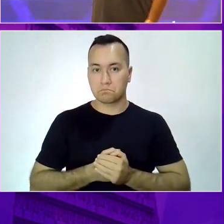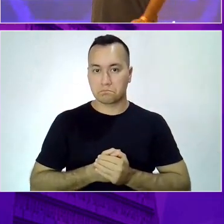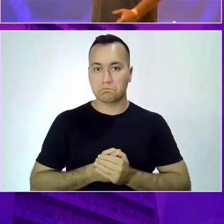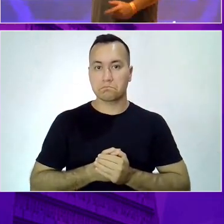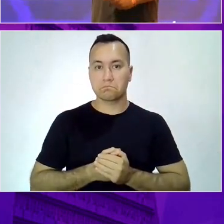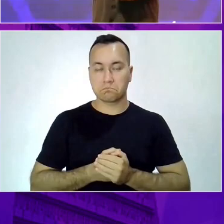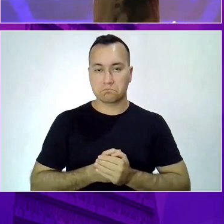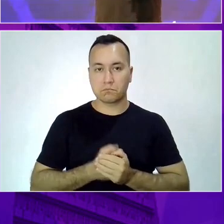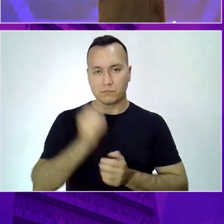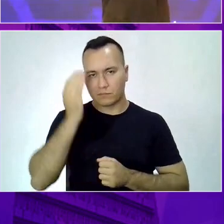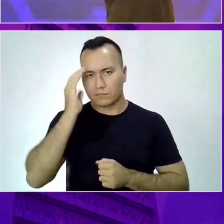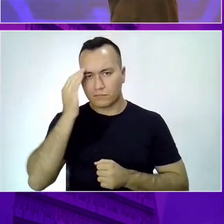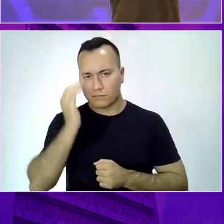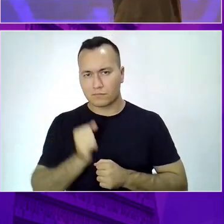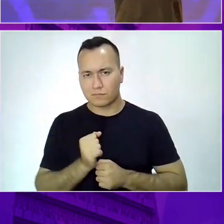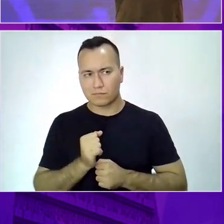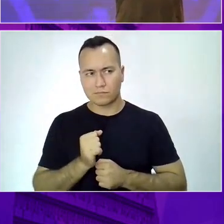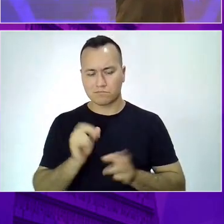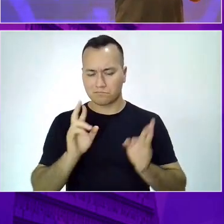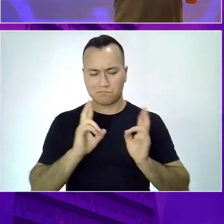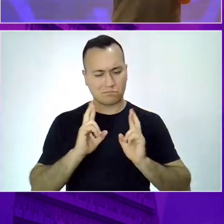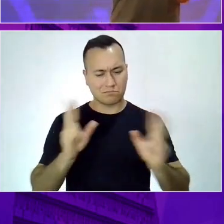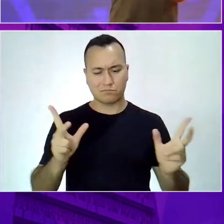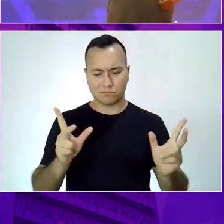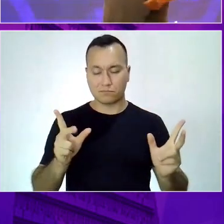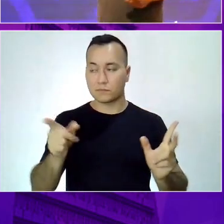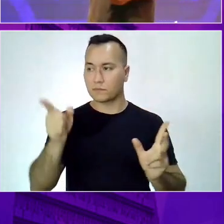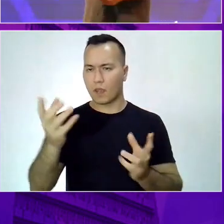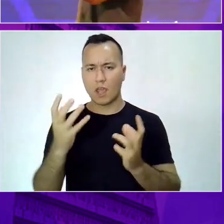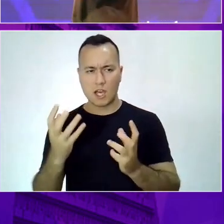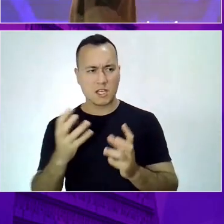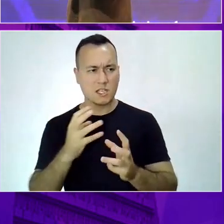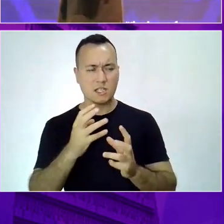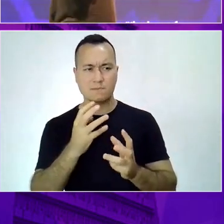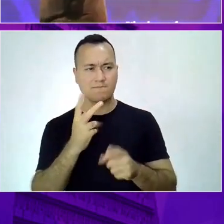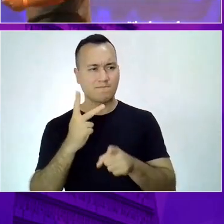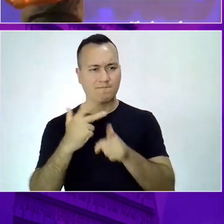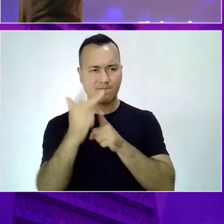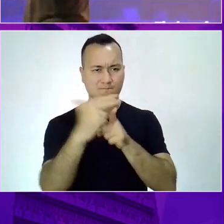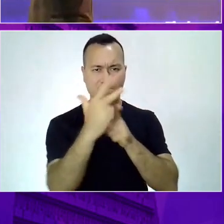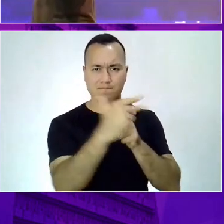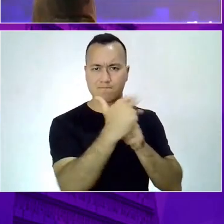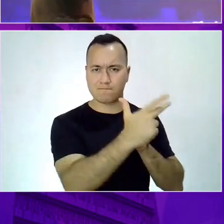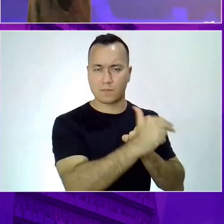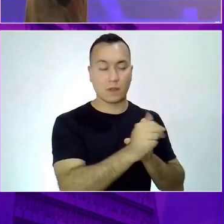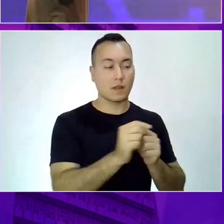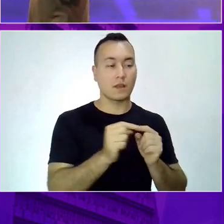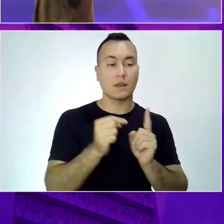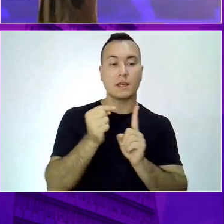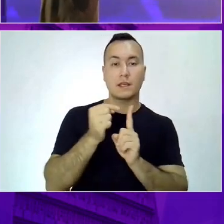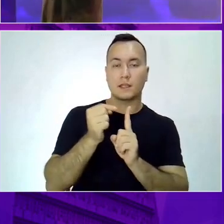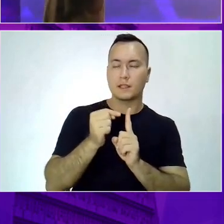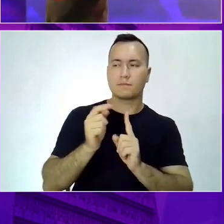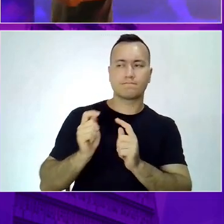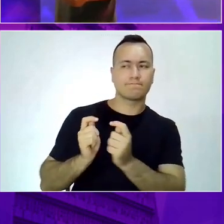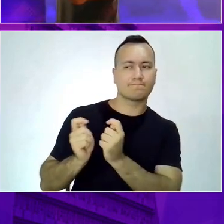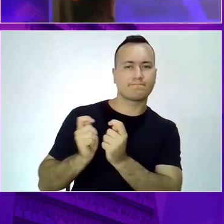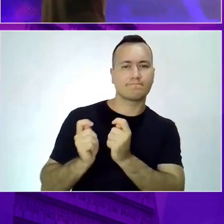Sim? Isso muda completamente o jogo. Por quê? É uma questão bem específica de